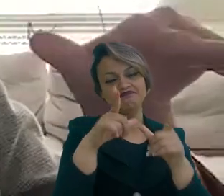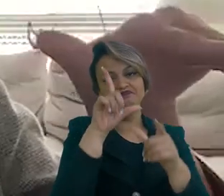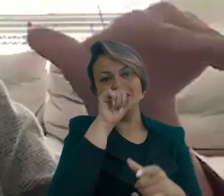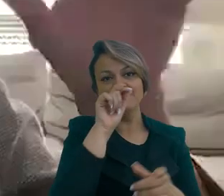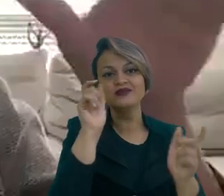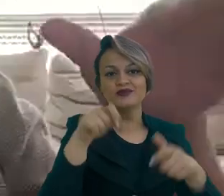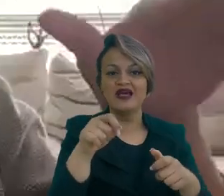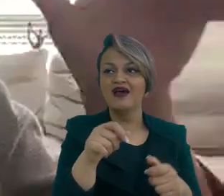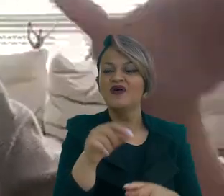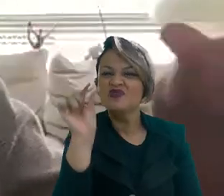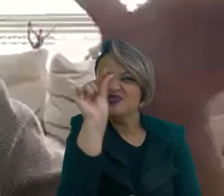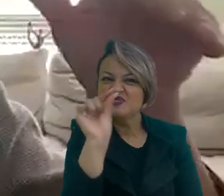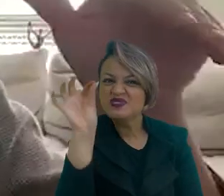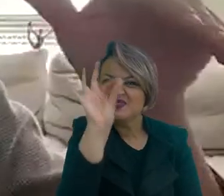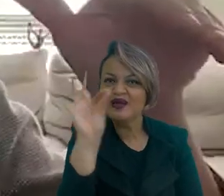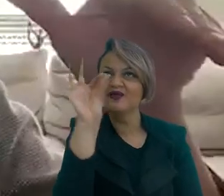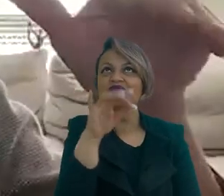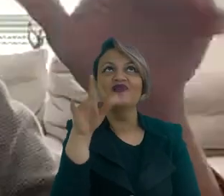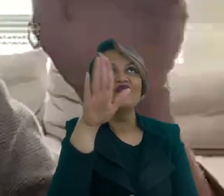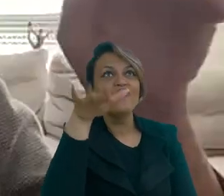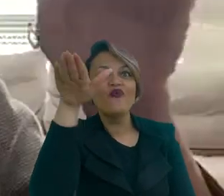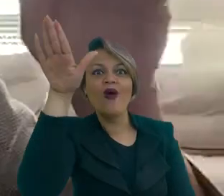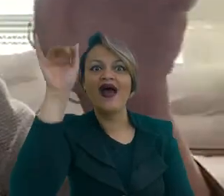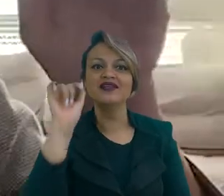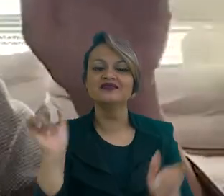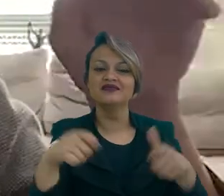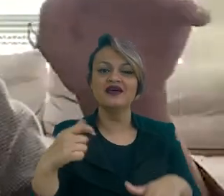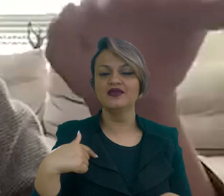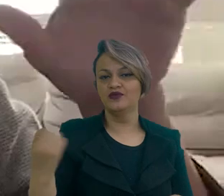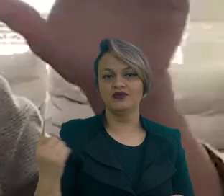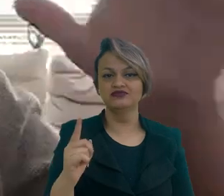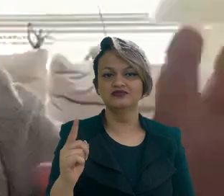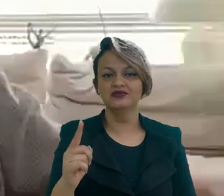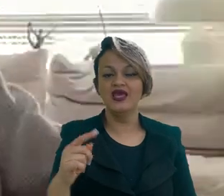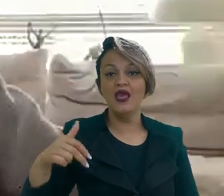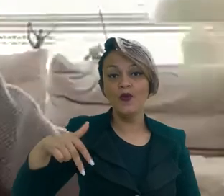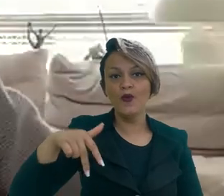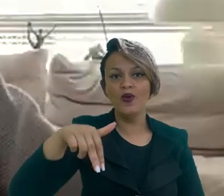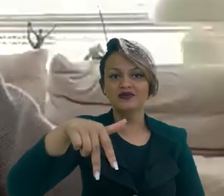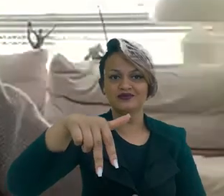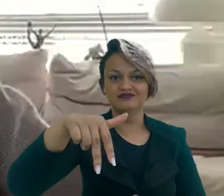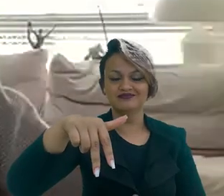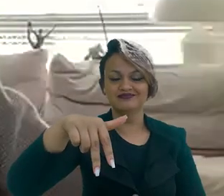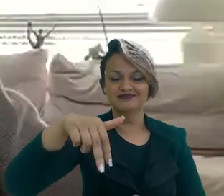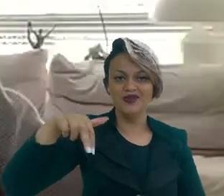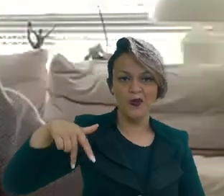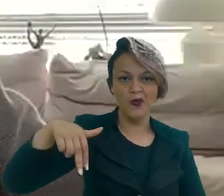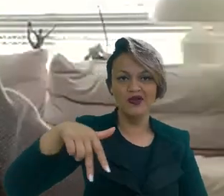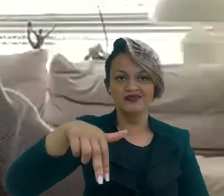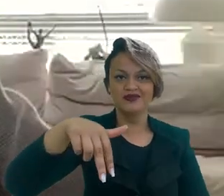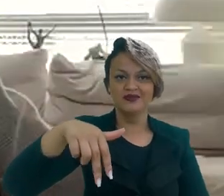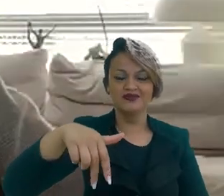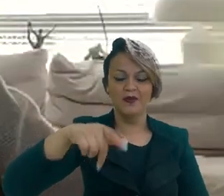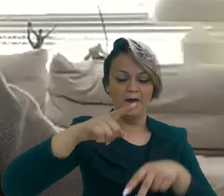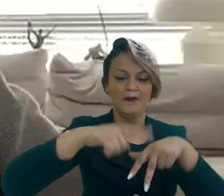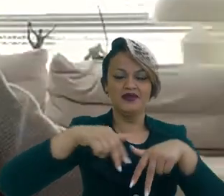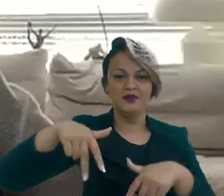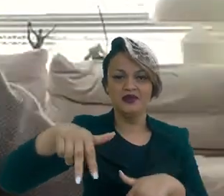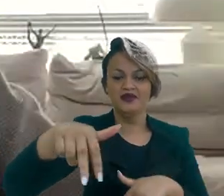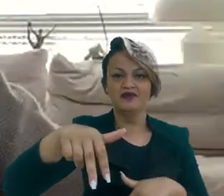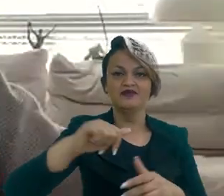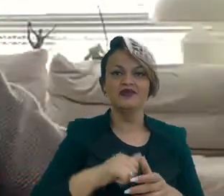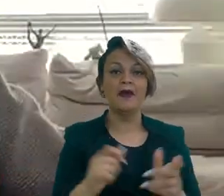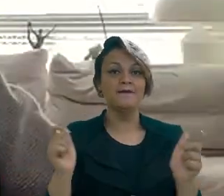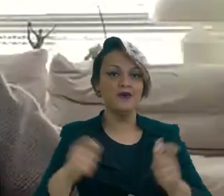tem eu não tenho Pernilongo tem e eu não tenho então a minha potência É ambulatória eu ando com duas pernas